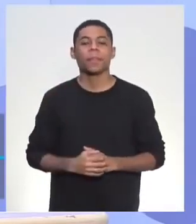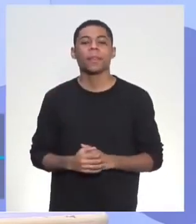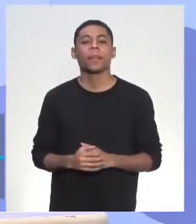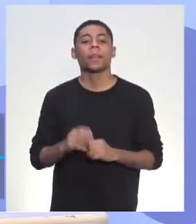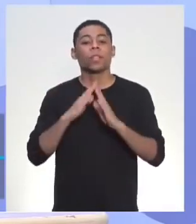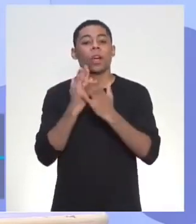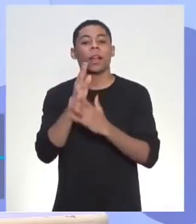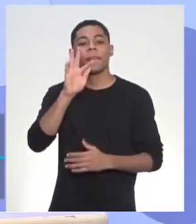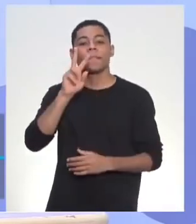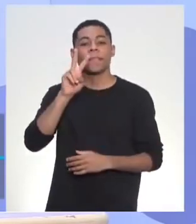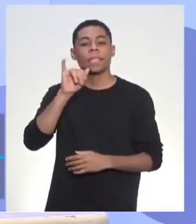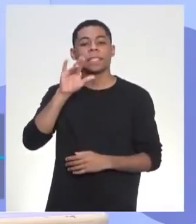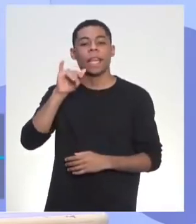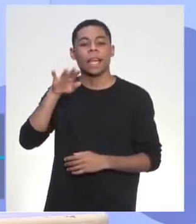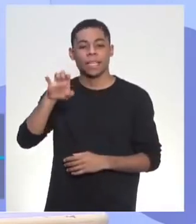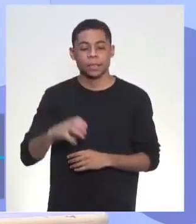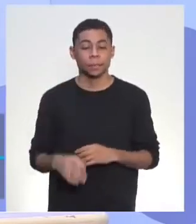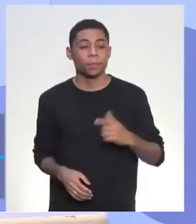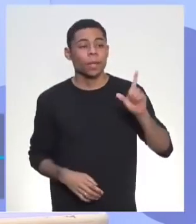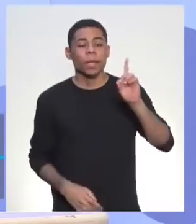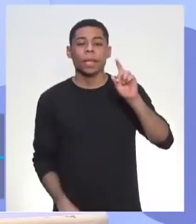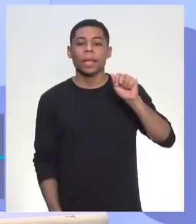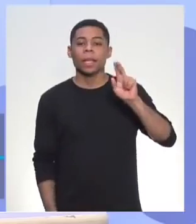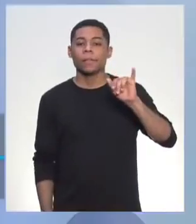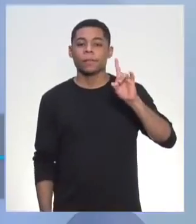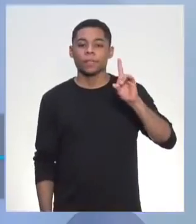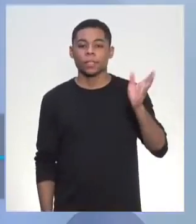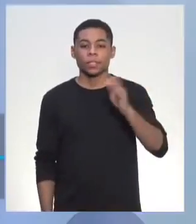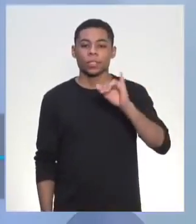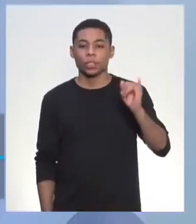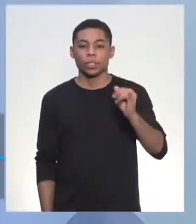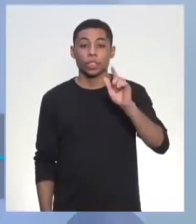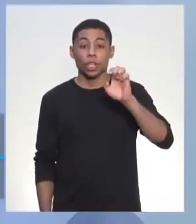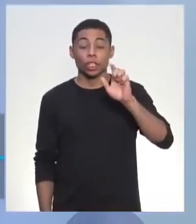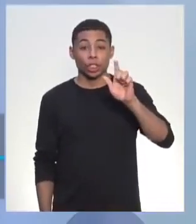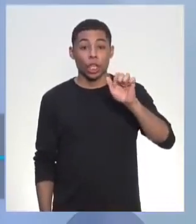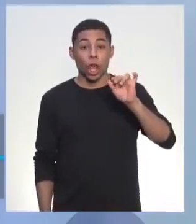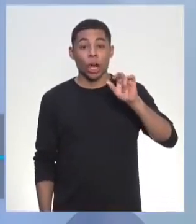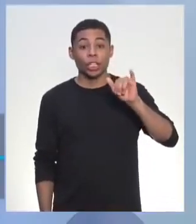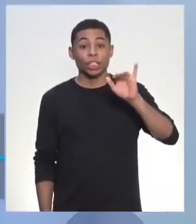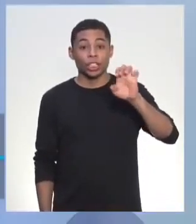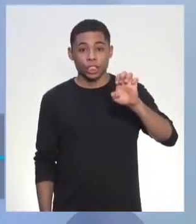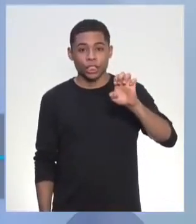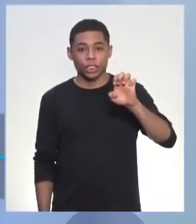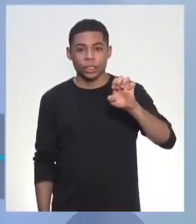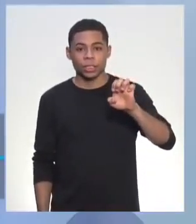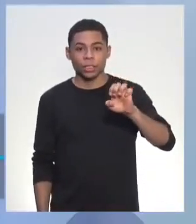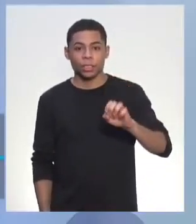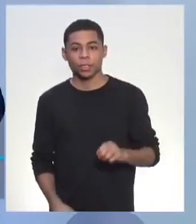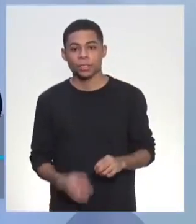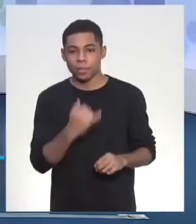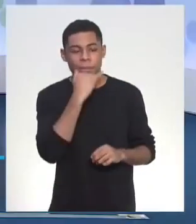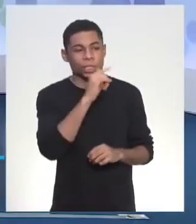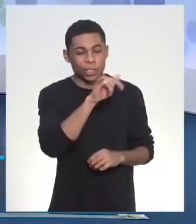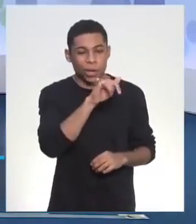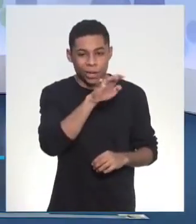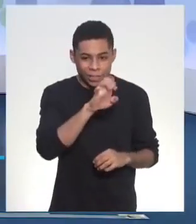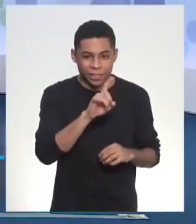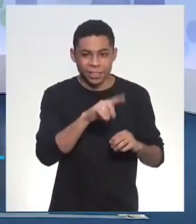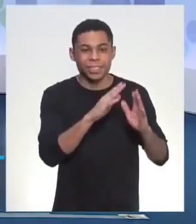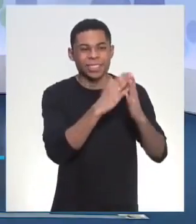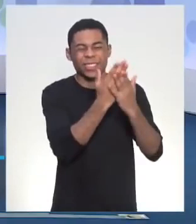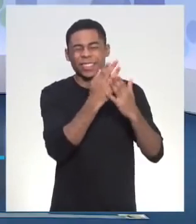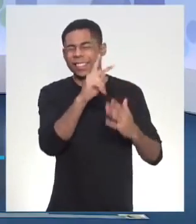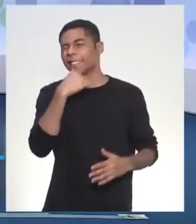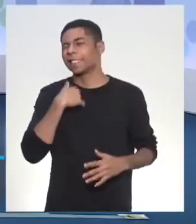todos. E também tem o David Jorge, ó. Xará. Na verdade, Jorge Cury é o nome da escola dele. Errei de novo.